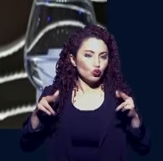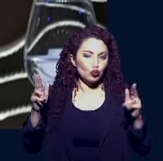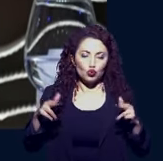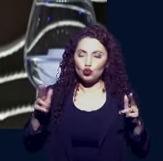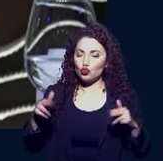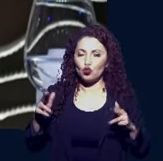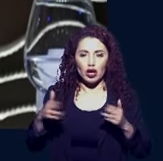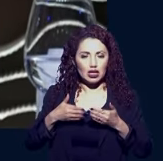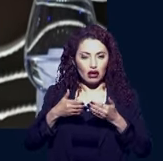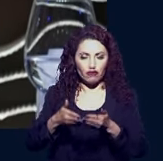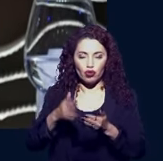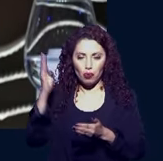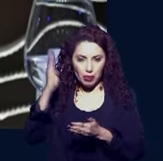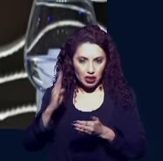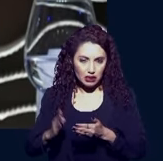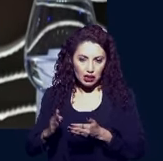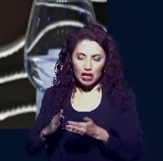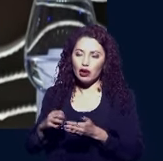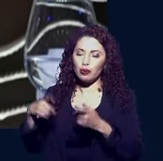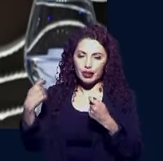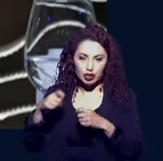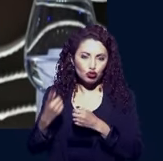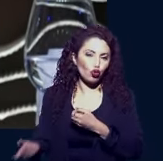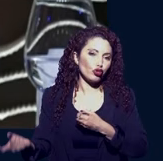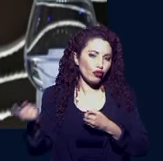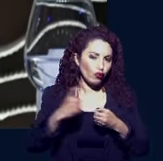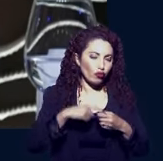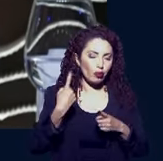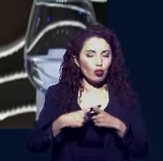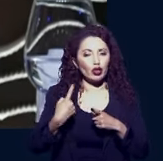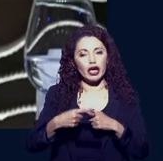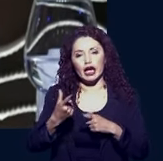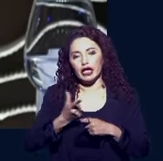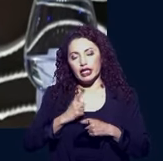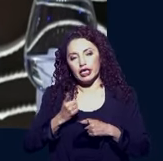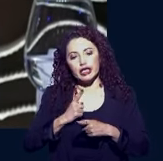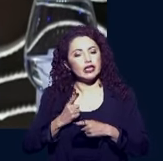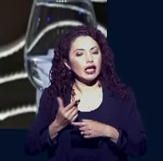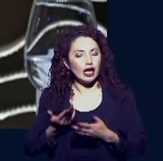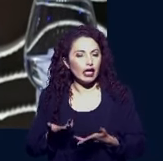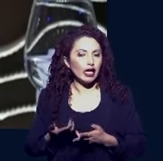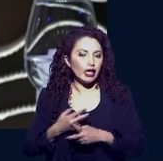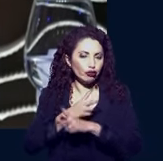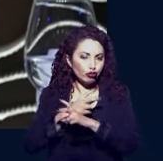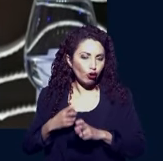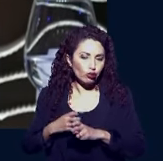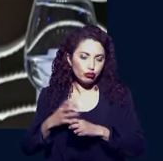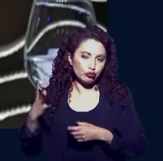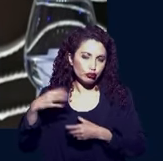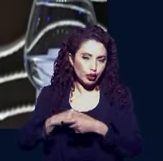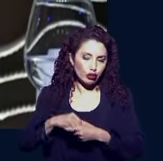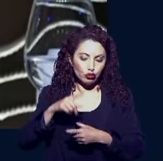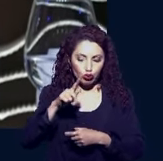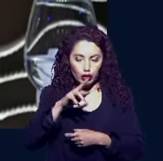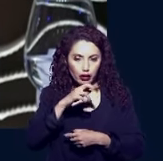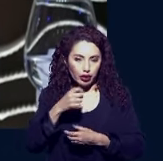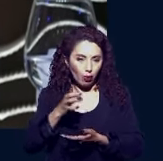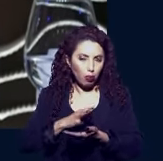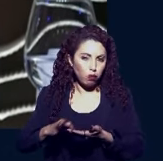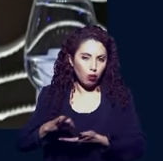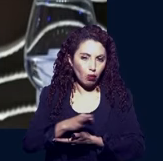índices mais altos de eh resíduos eh no no no nos nossos grãos eu nunca vi